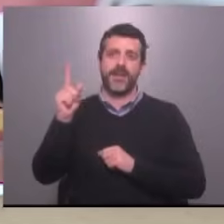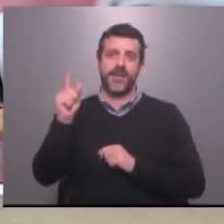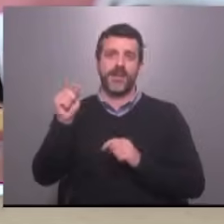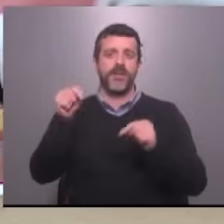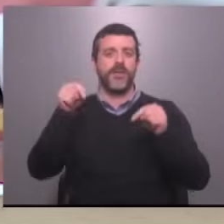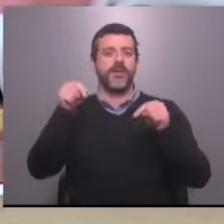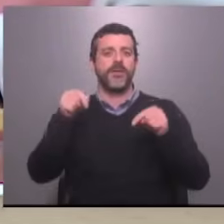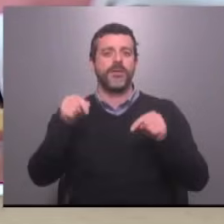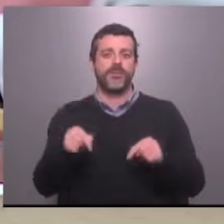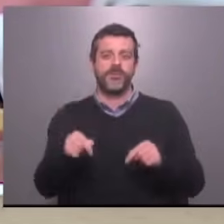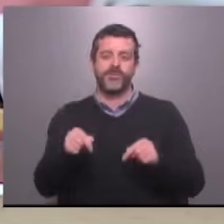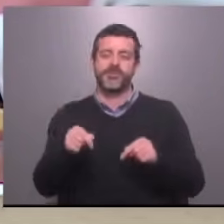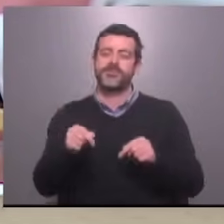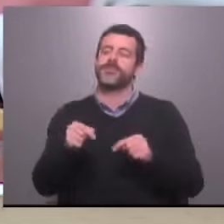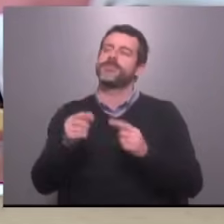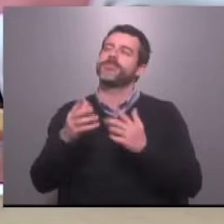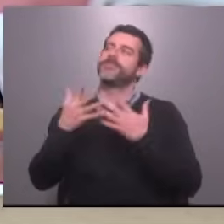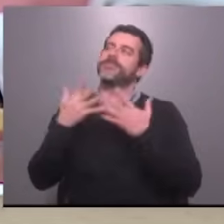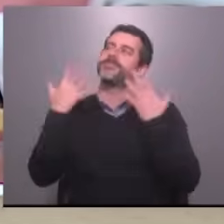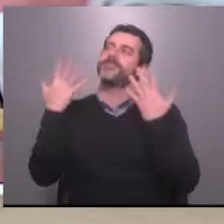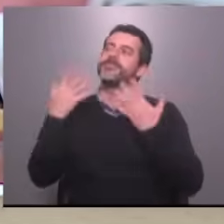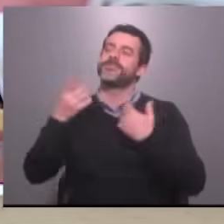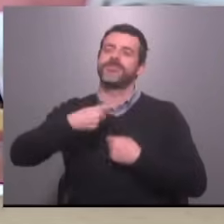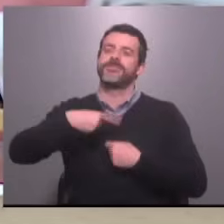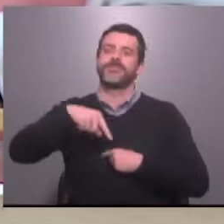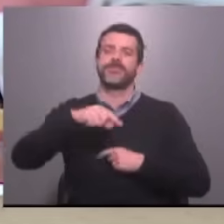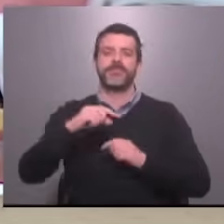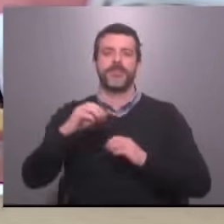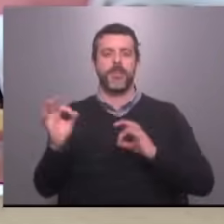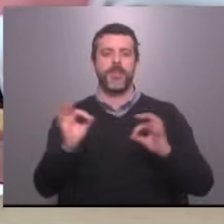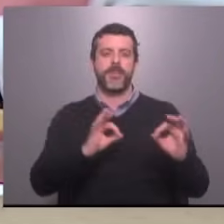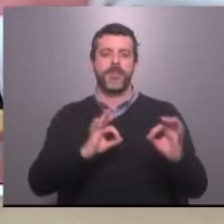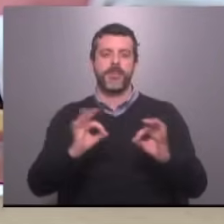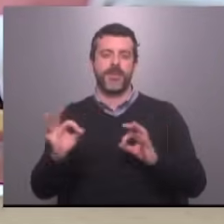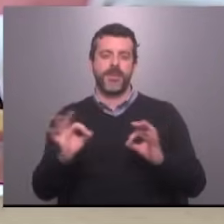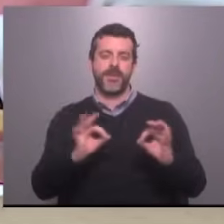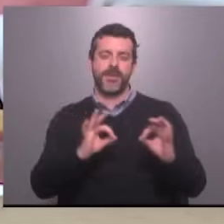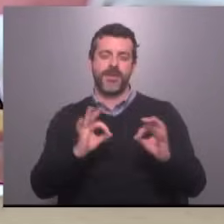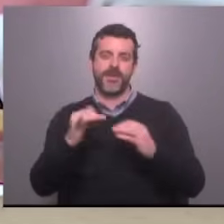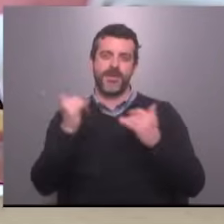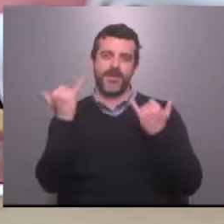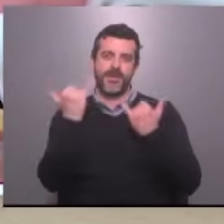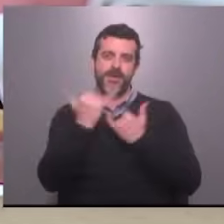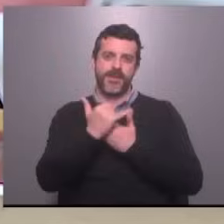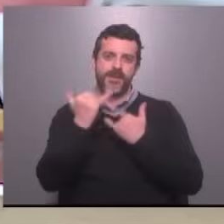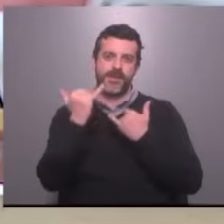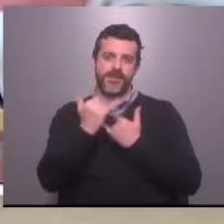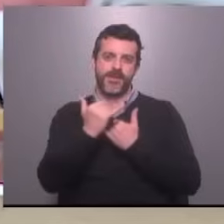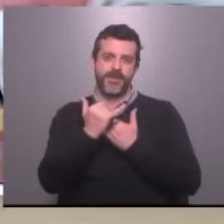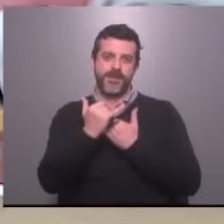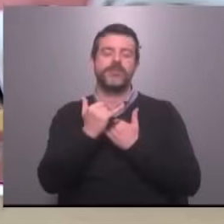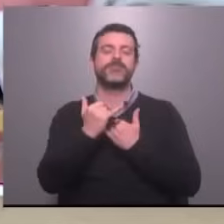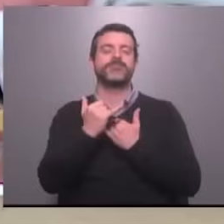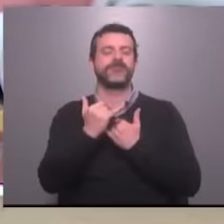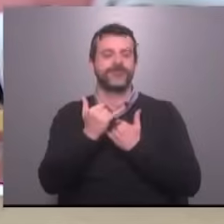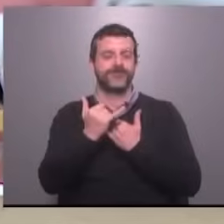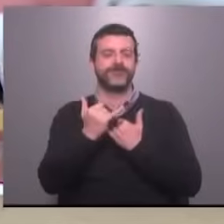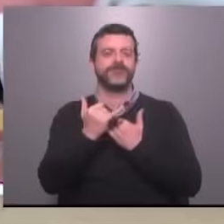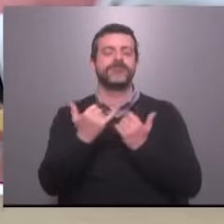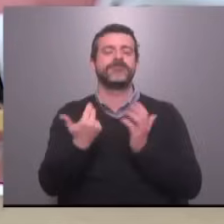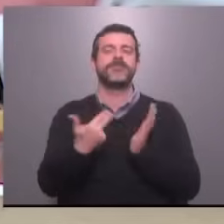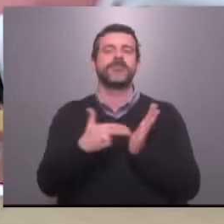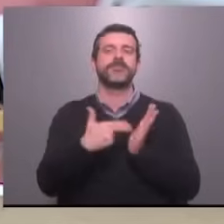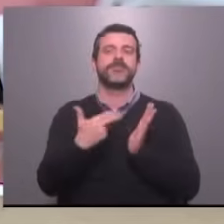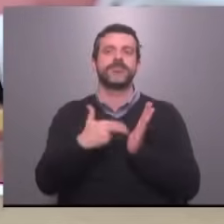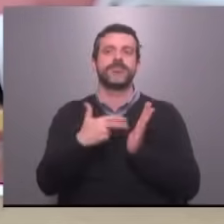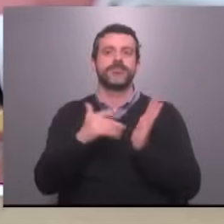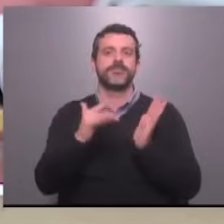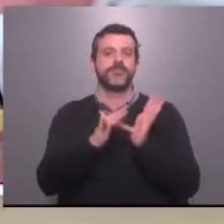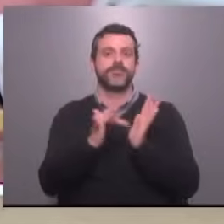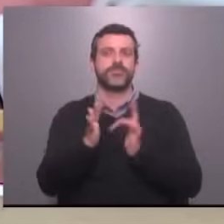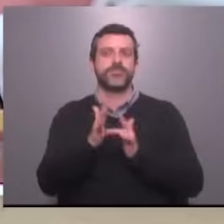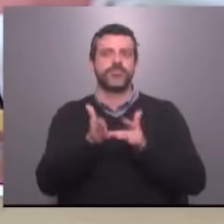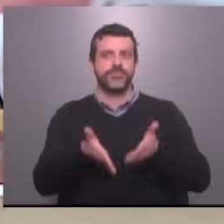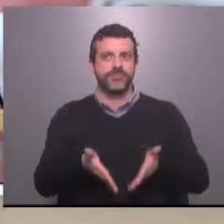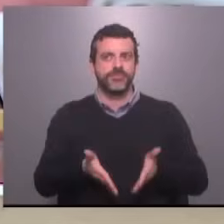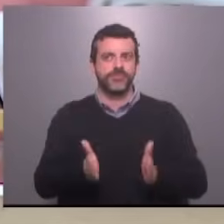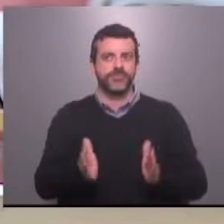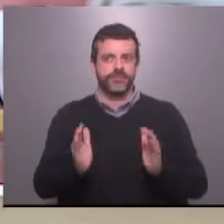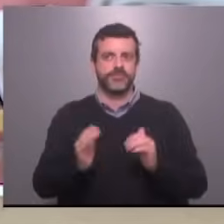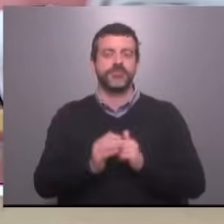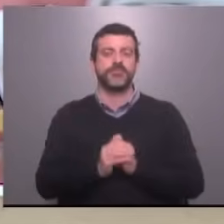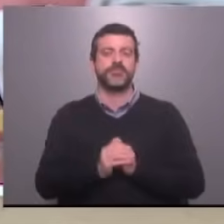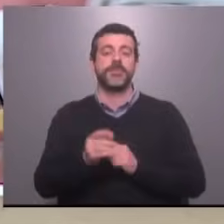É Ele que hoje nos dá a graça de nos prepararmos com alegria para o mistério do Seu